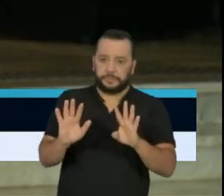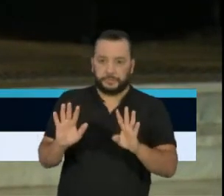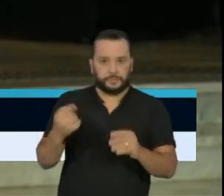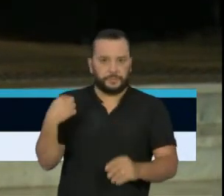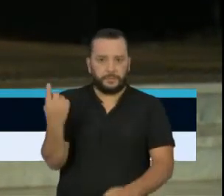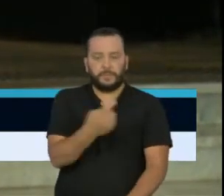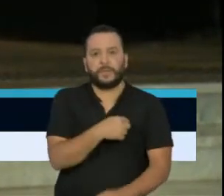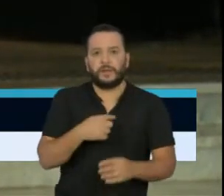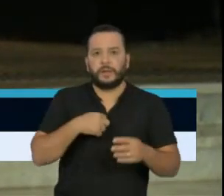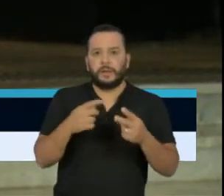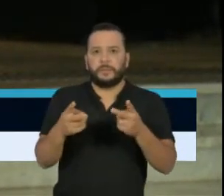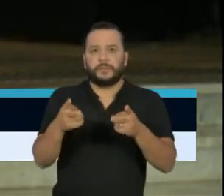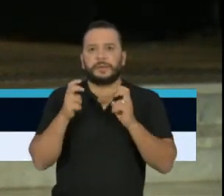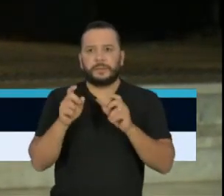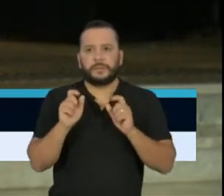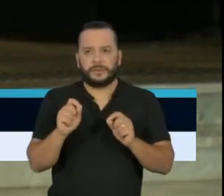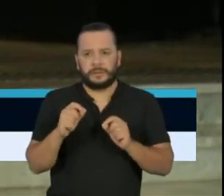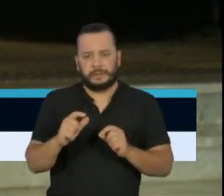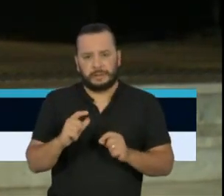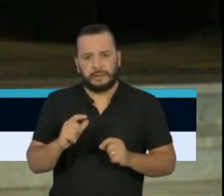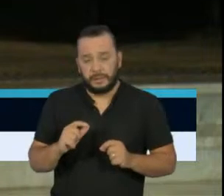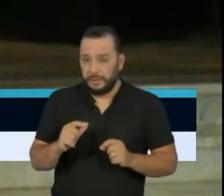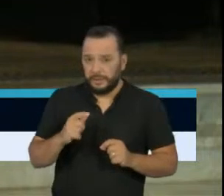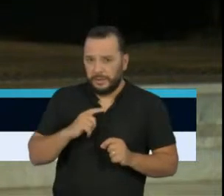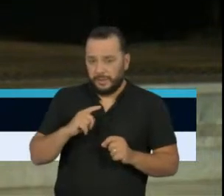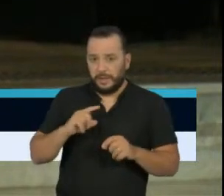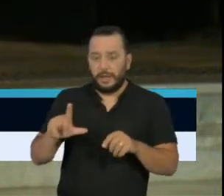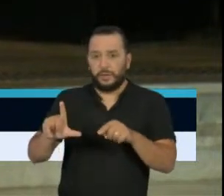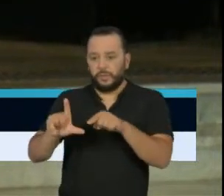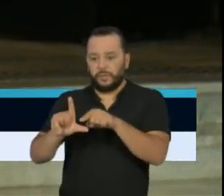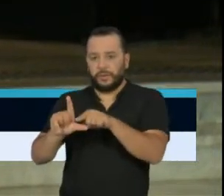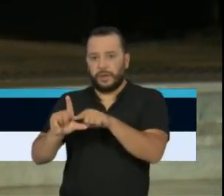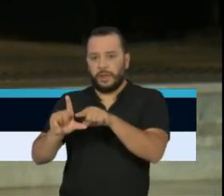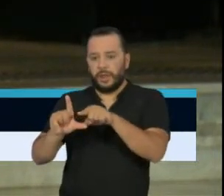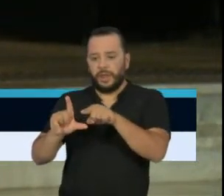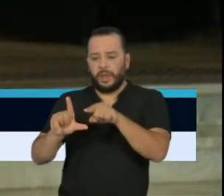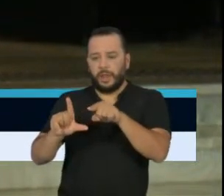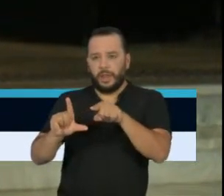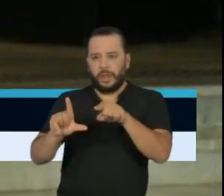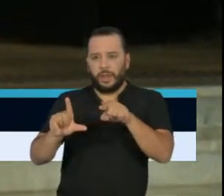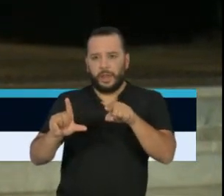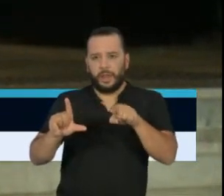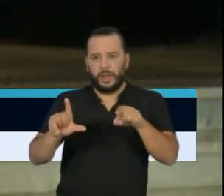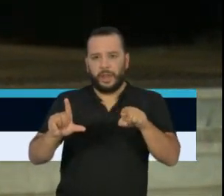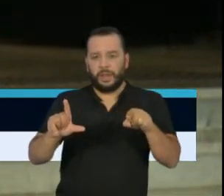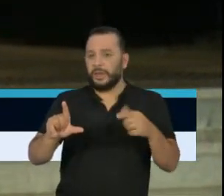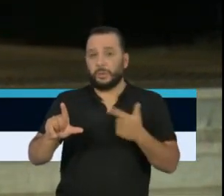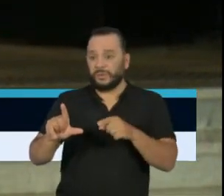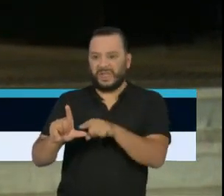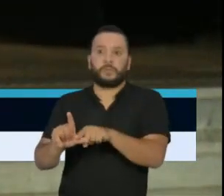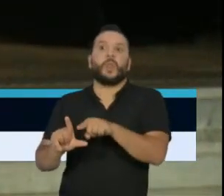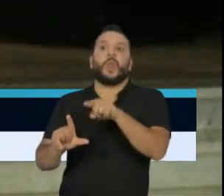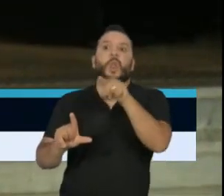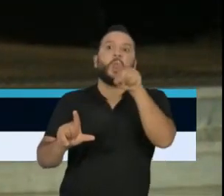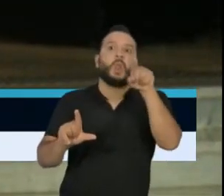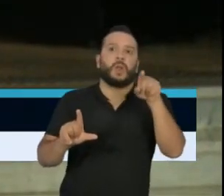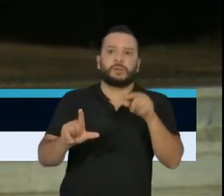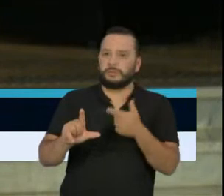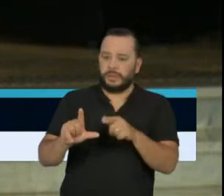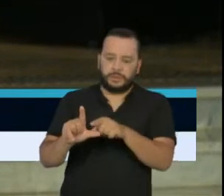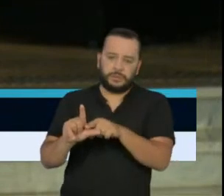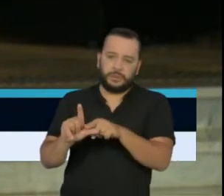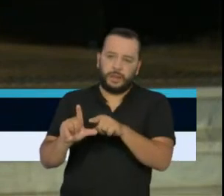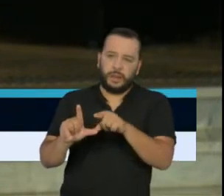momento uma inflexão da curva, mostrando um certo achatamento, então a gente considera como um